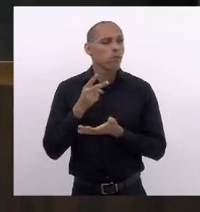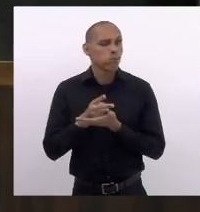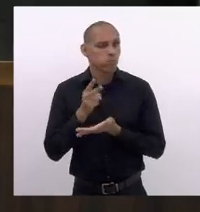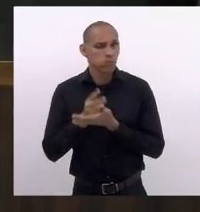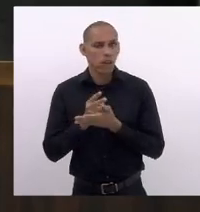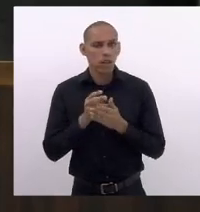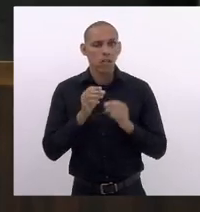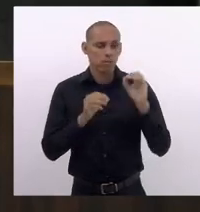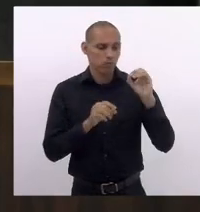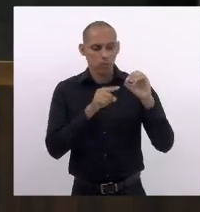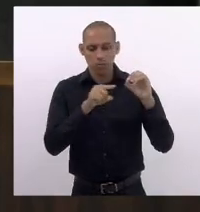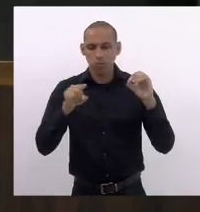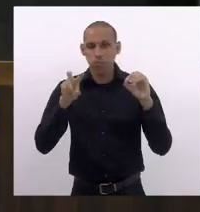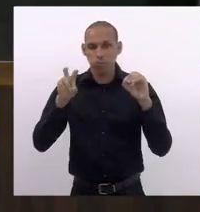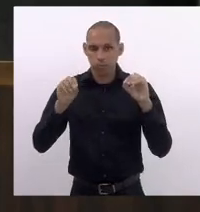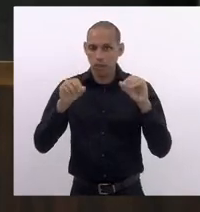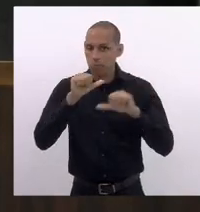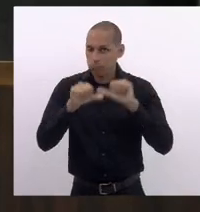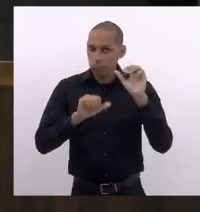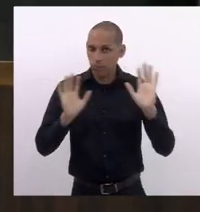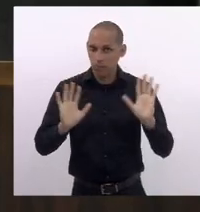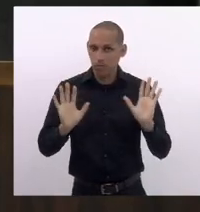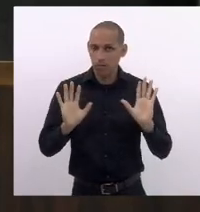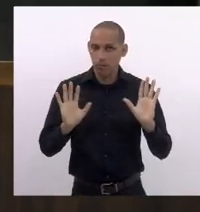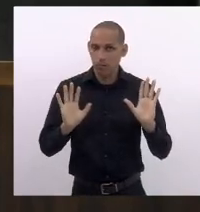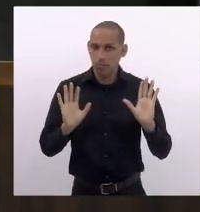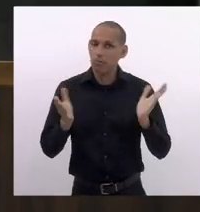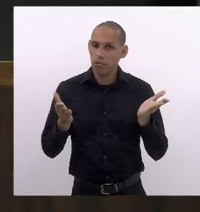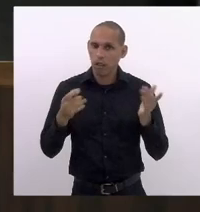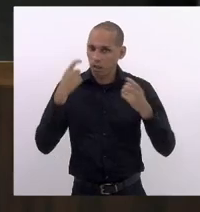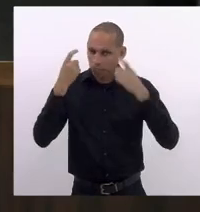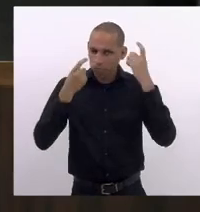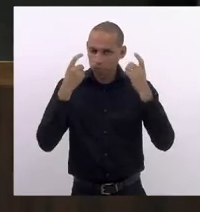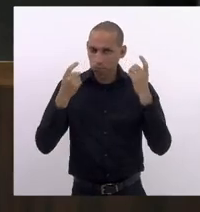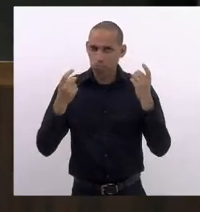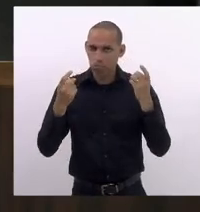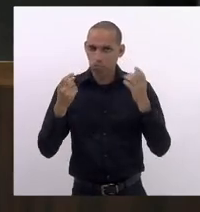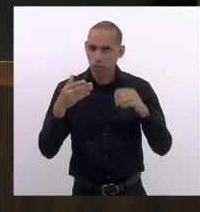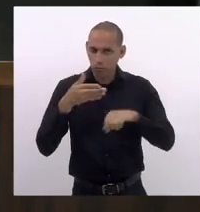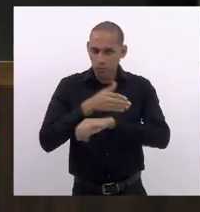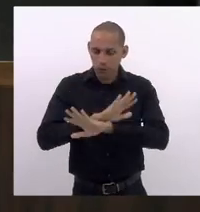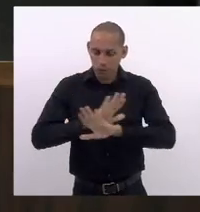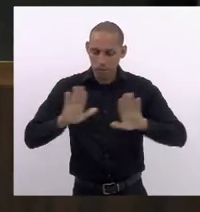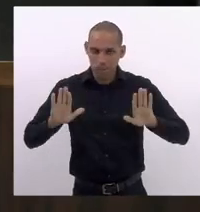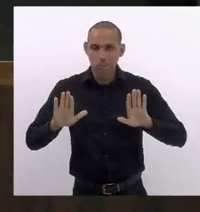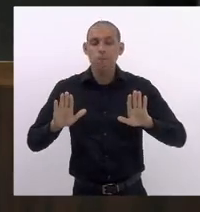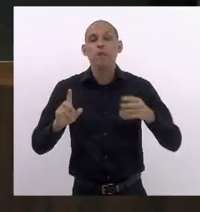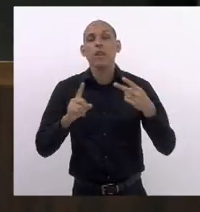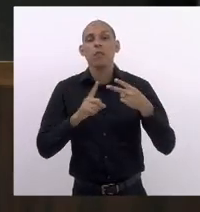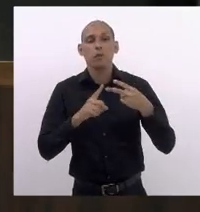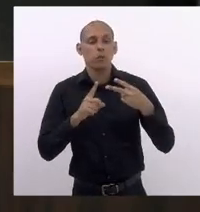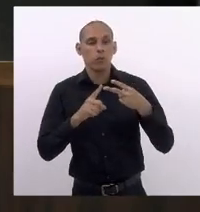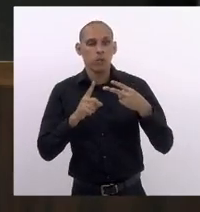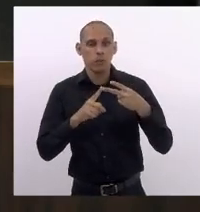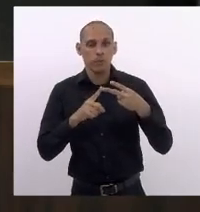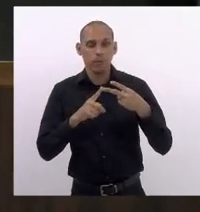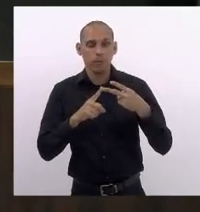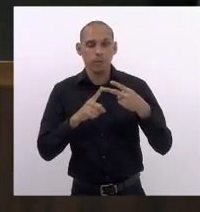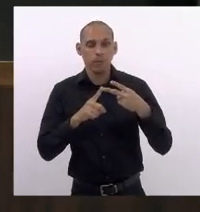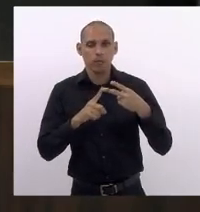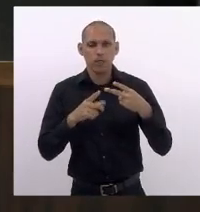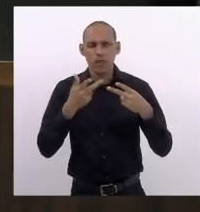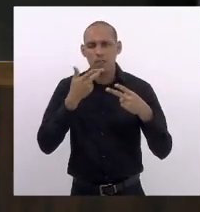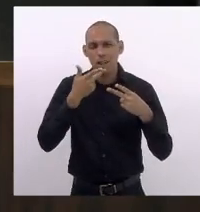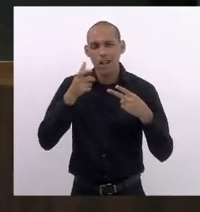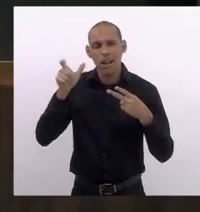0 a 50, não tem modificação no teto. Então, essa preocupação nossa está superada. Segunda coisa, acabei de